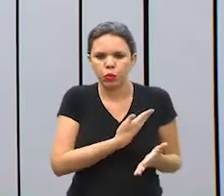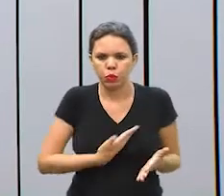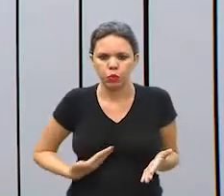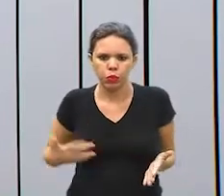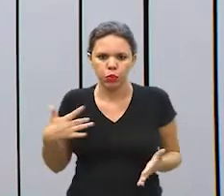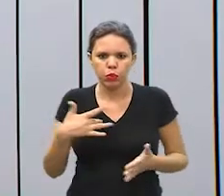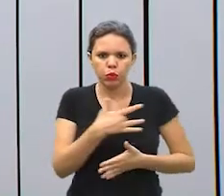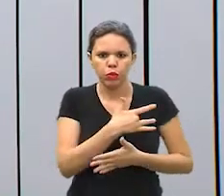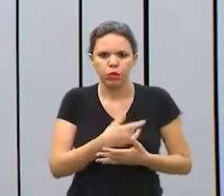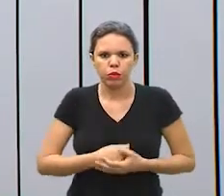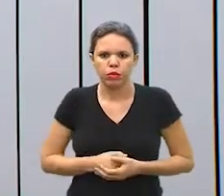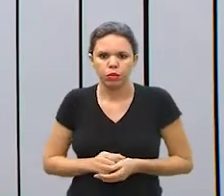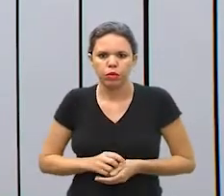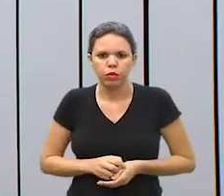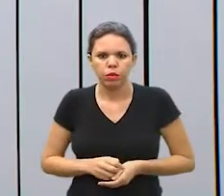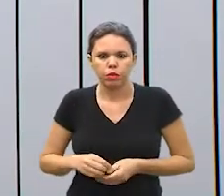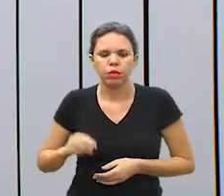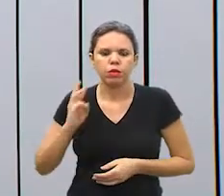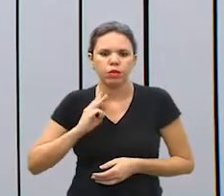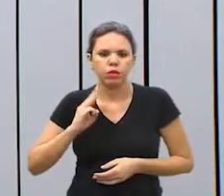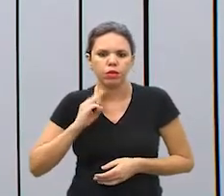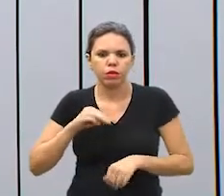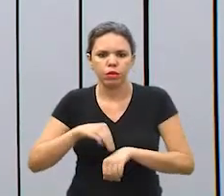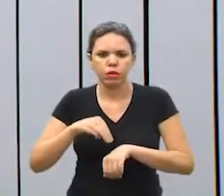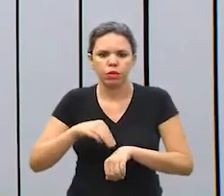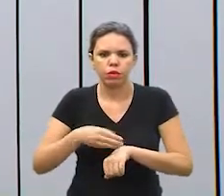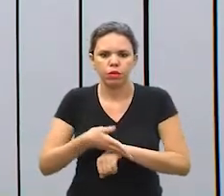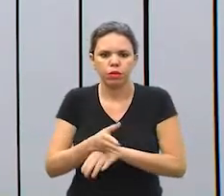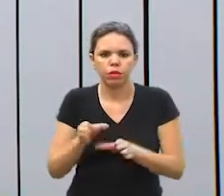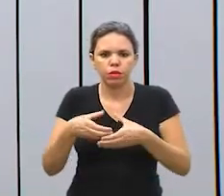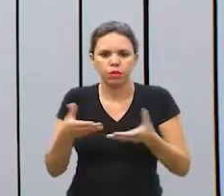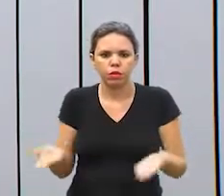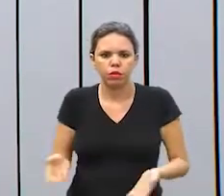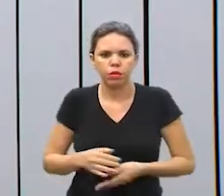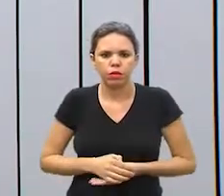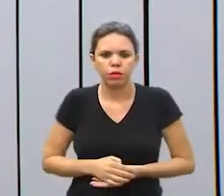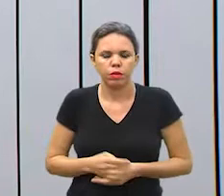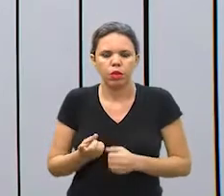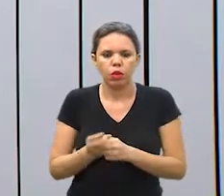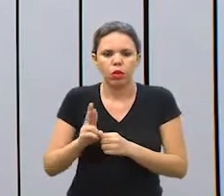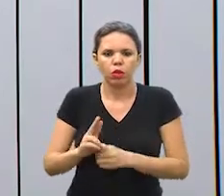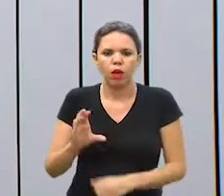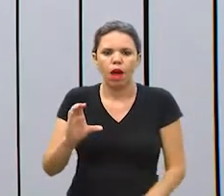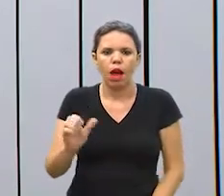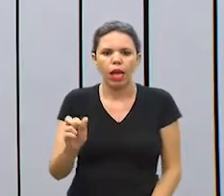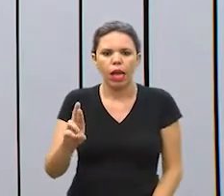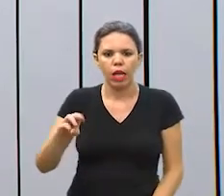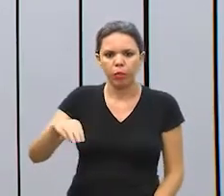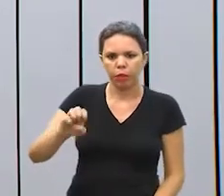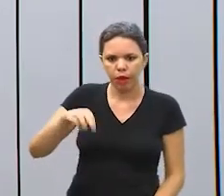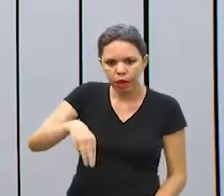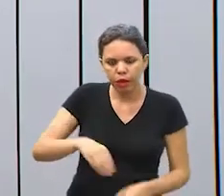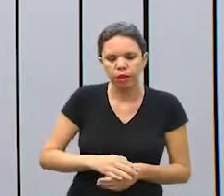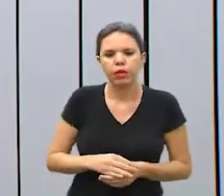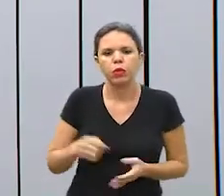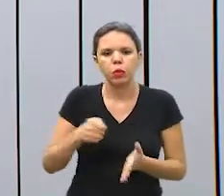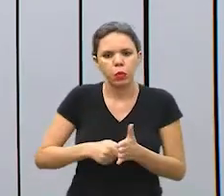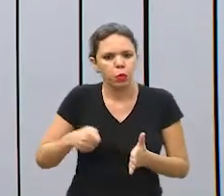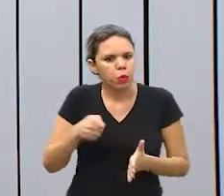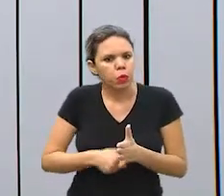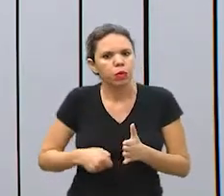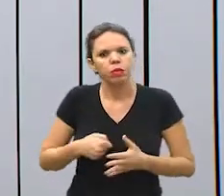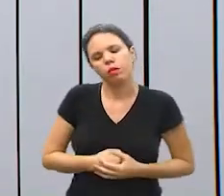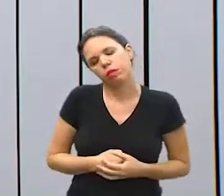de Saúde, Cecílio, também membro dessa comissão, e a doutora Carmen Lavras, uma batalhadora